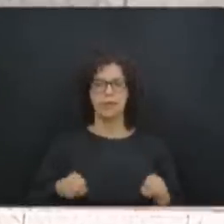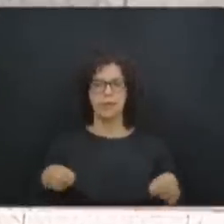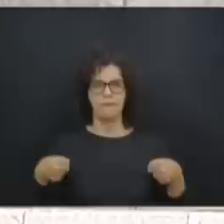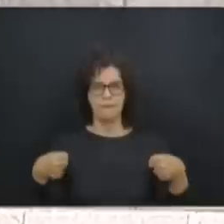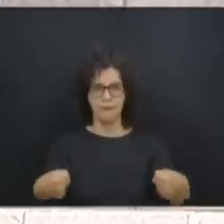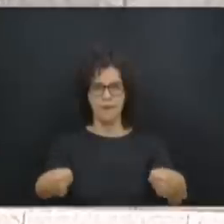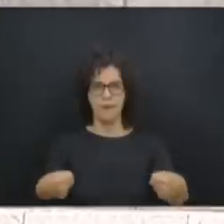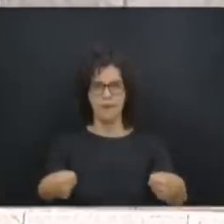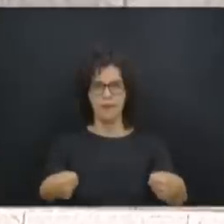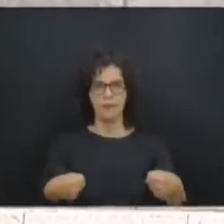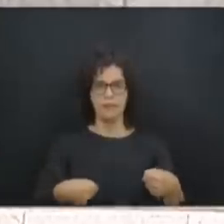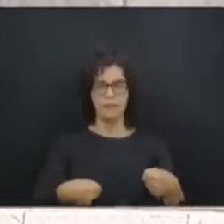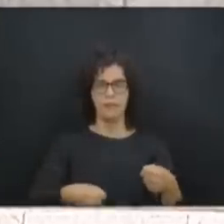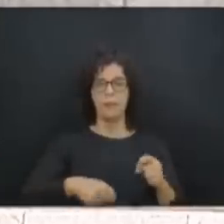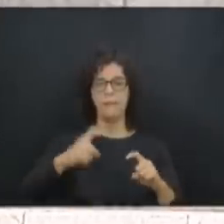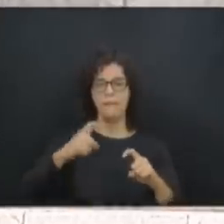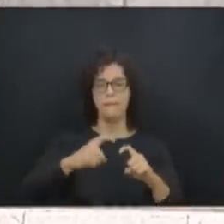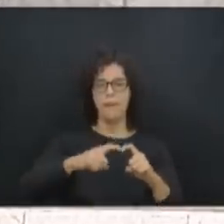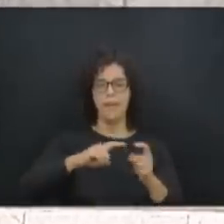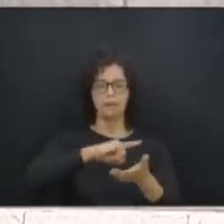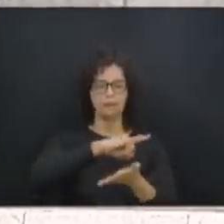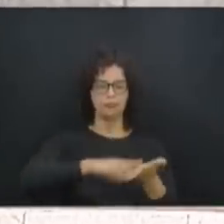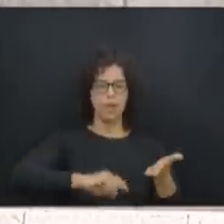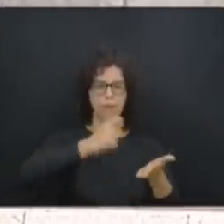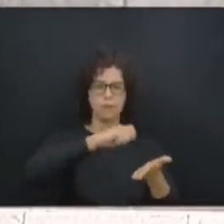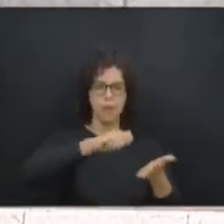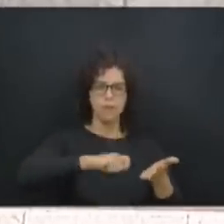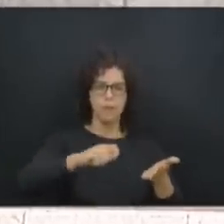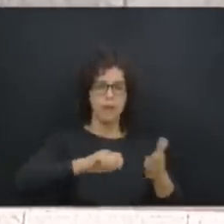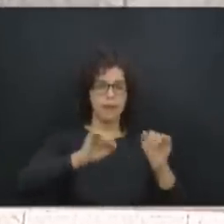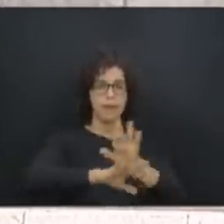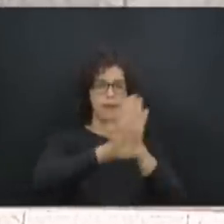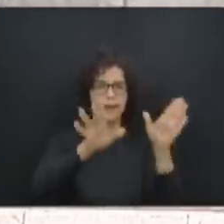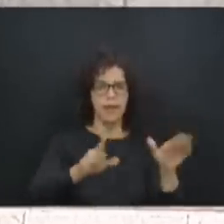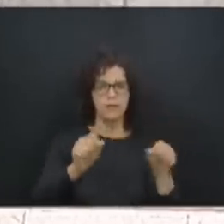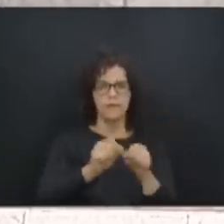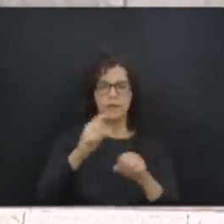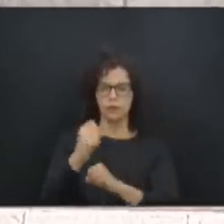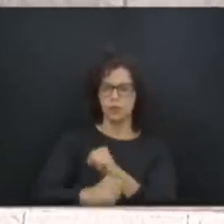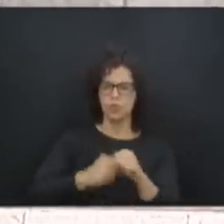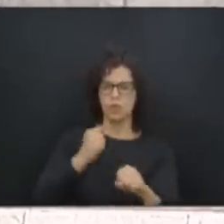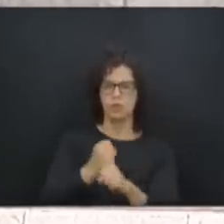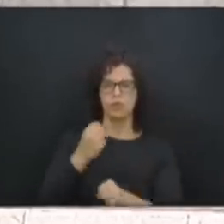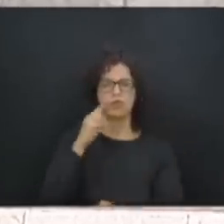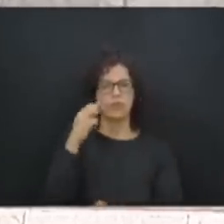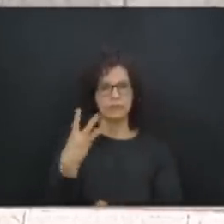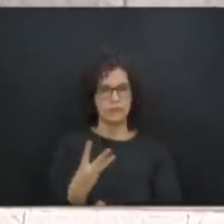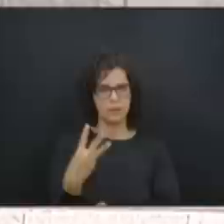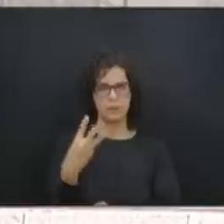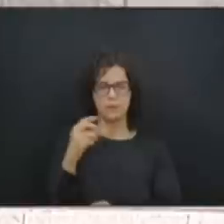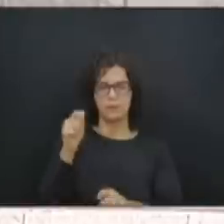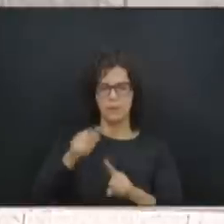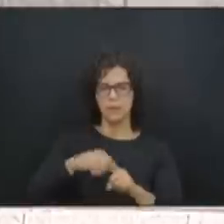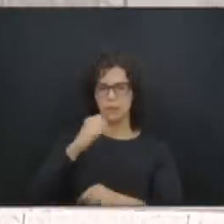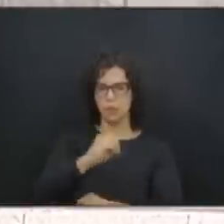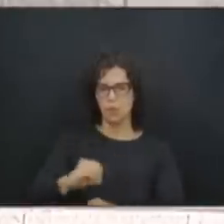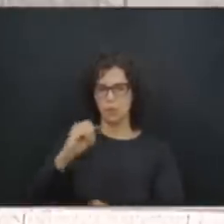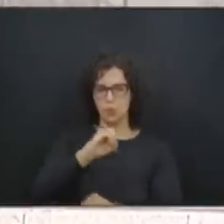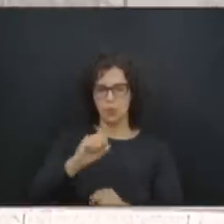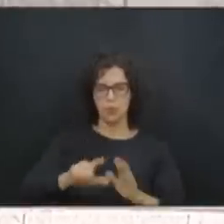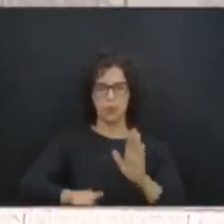da prescrição legível a ser realizado anualmente no dia Três de Outubro